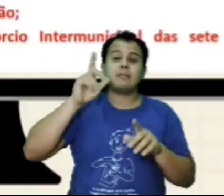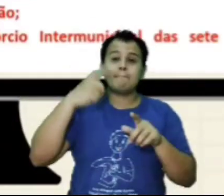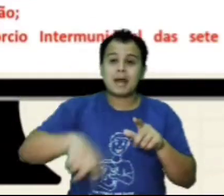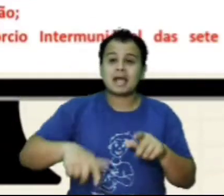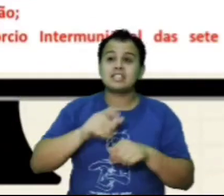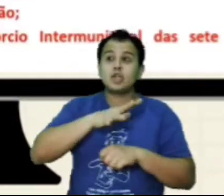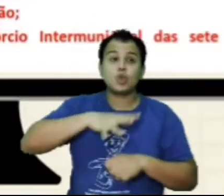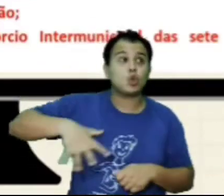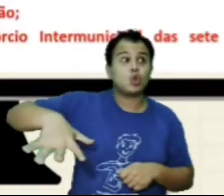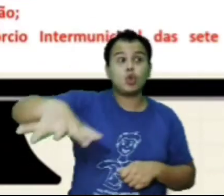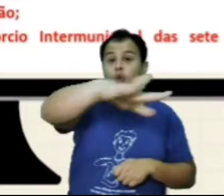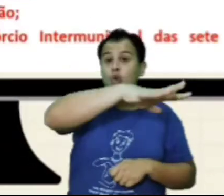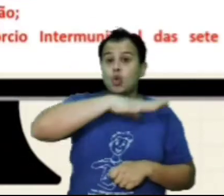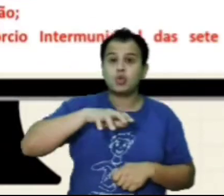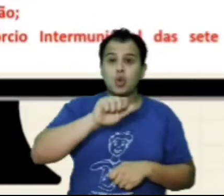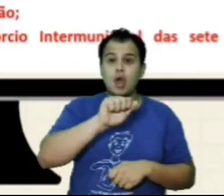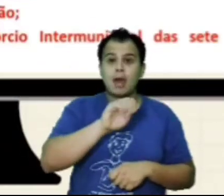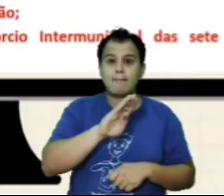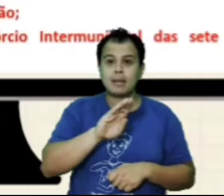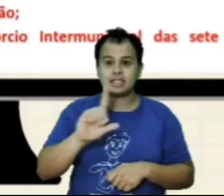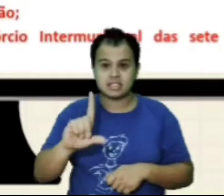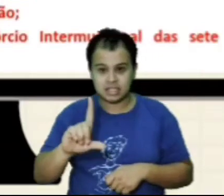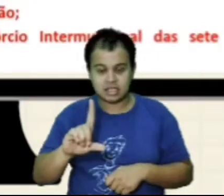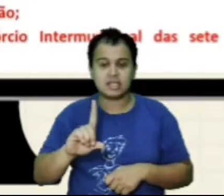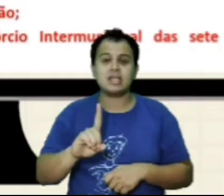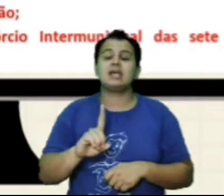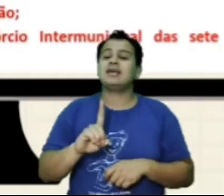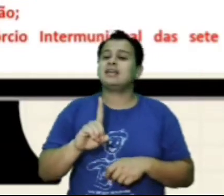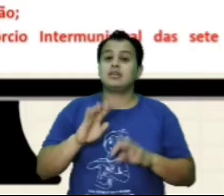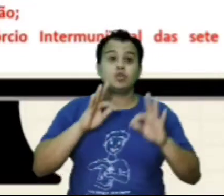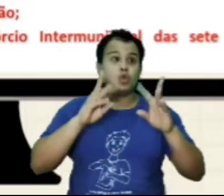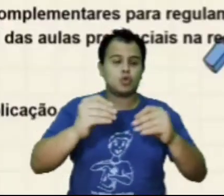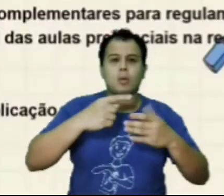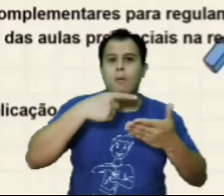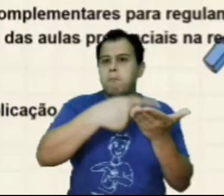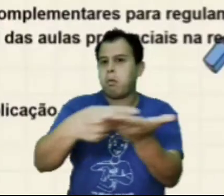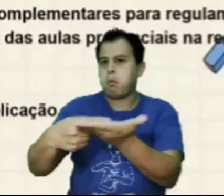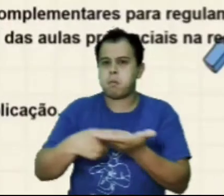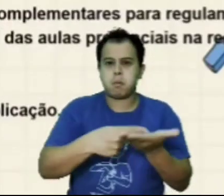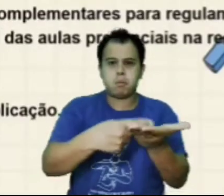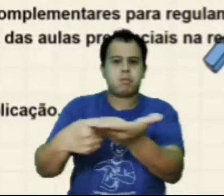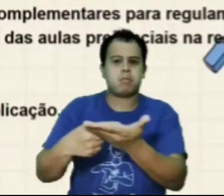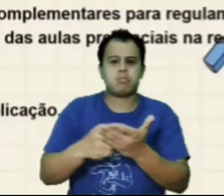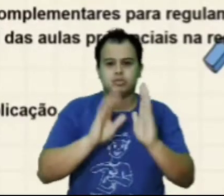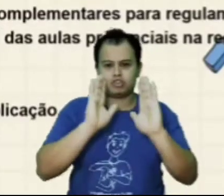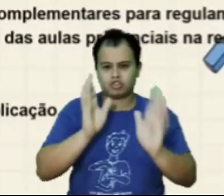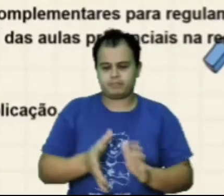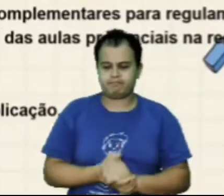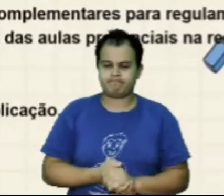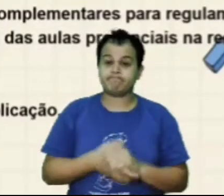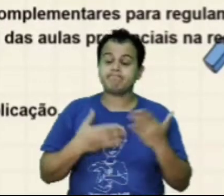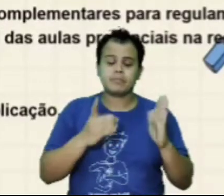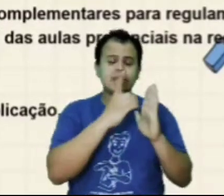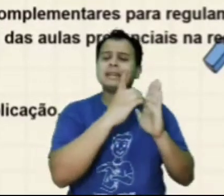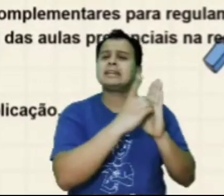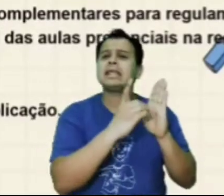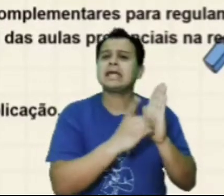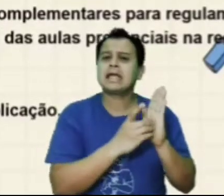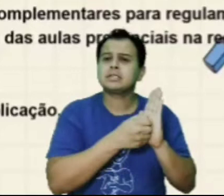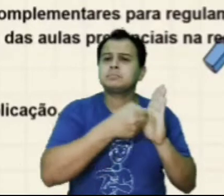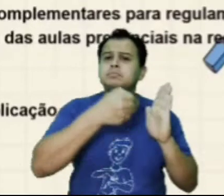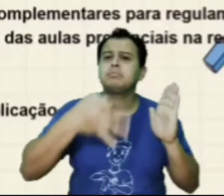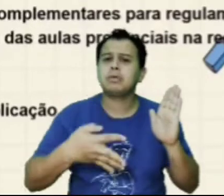ABCDMR estão em consonância ali com as ações, ok? Então vamos ao decreto. O